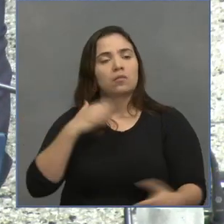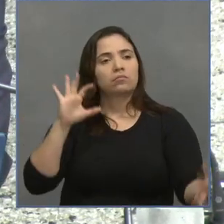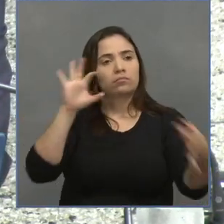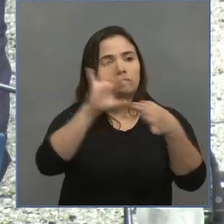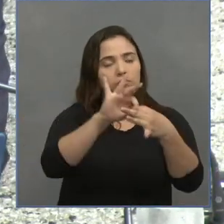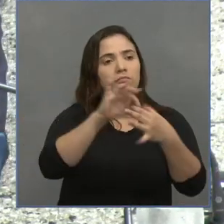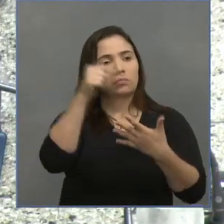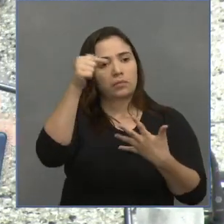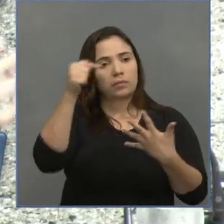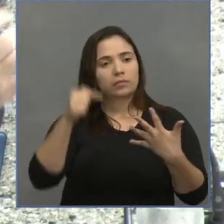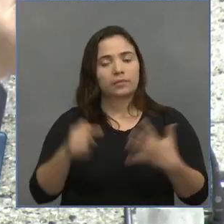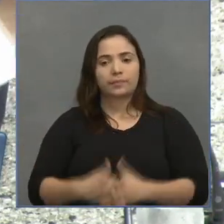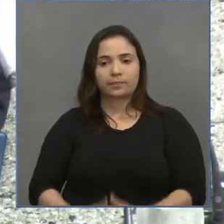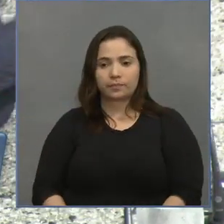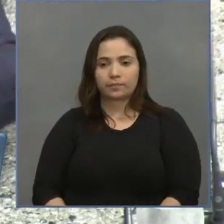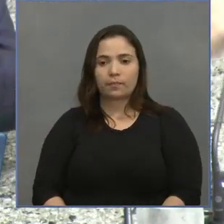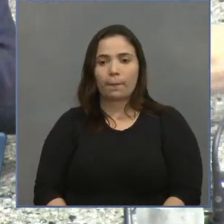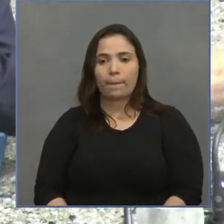do pronto.